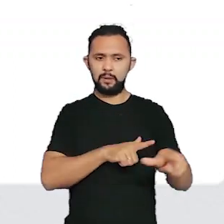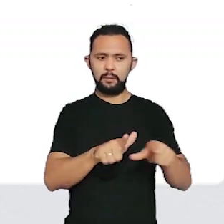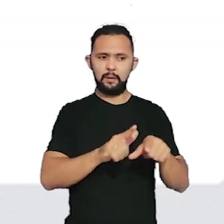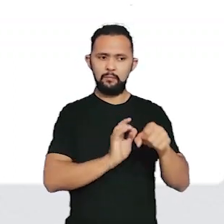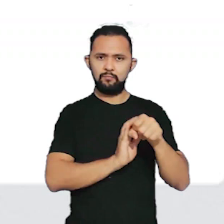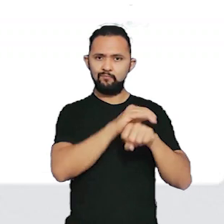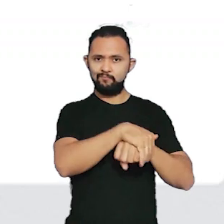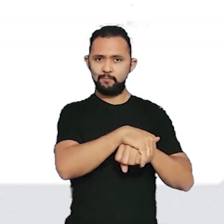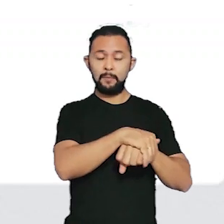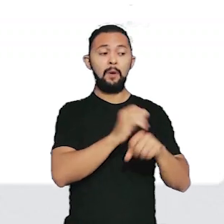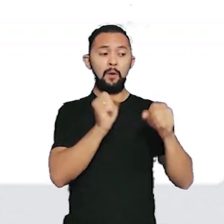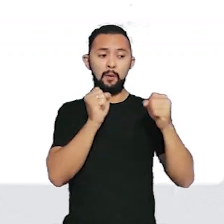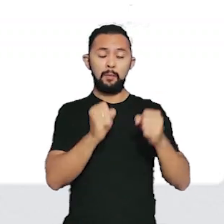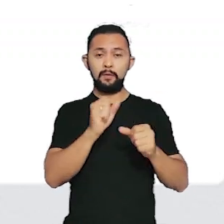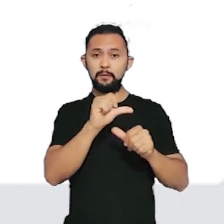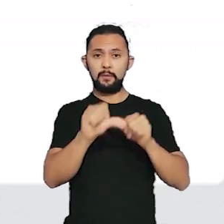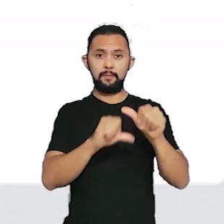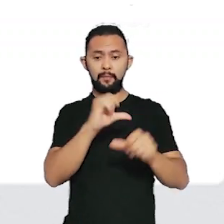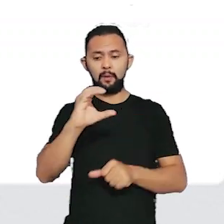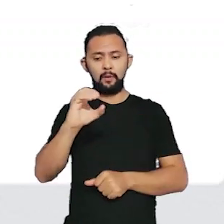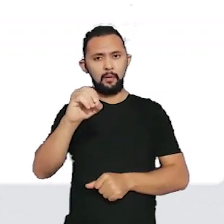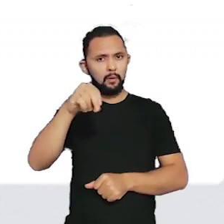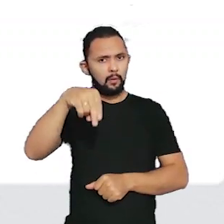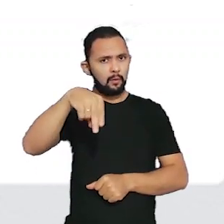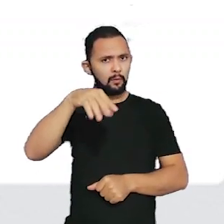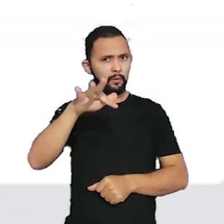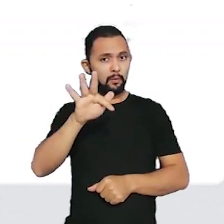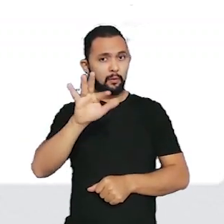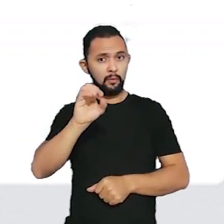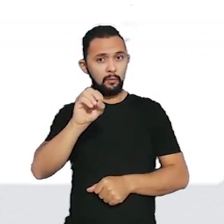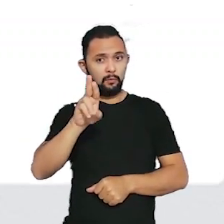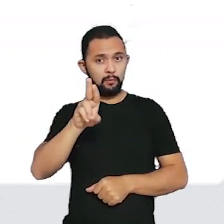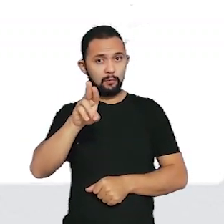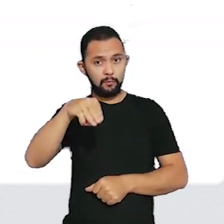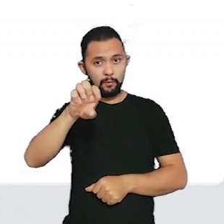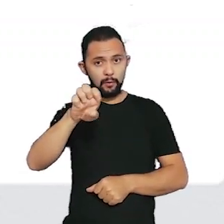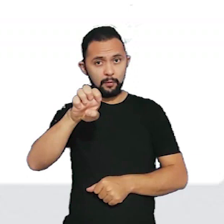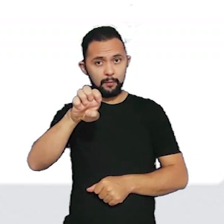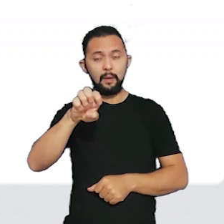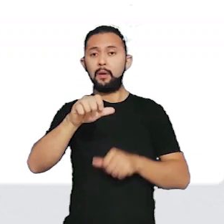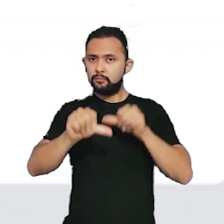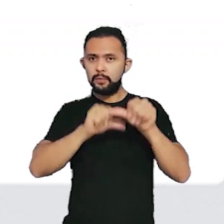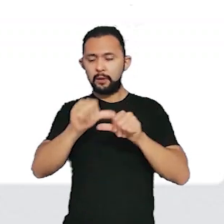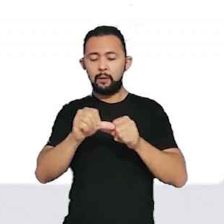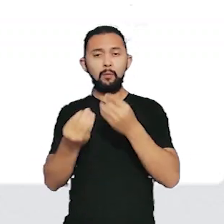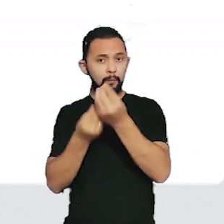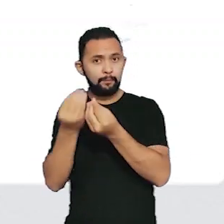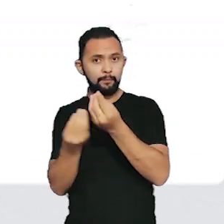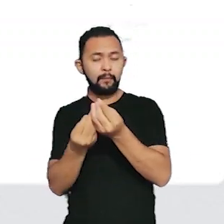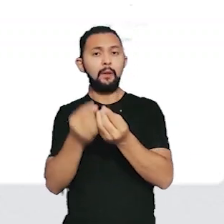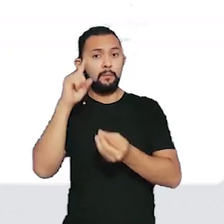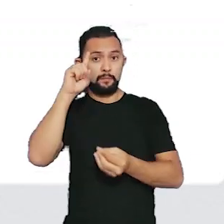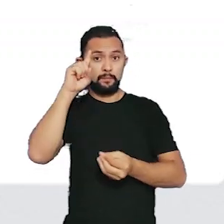posso substituir pelo conforme. Conforme foi determinado, não haverá plantão. Então aqui traz uma ideia